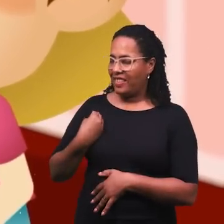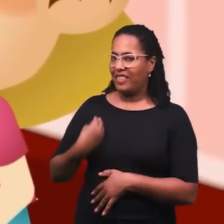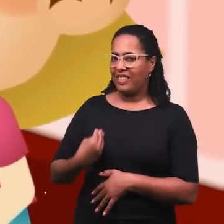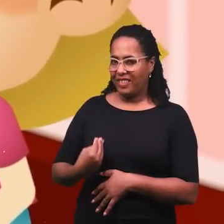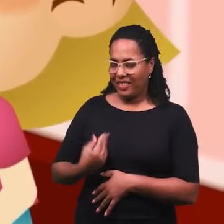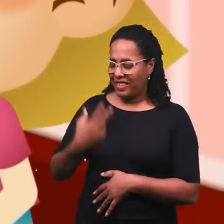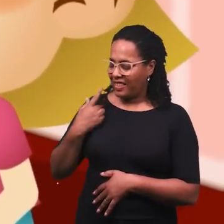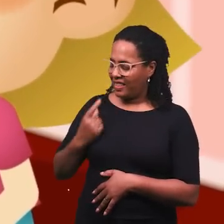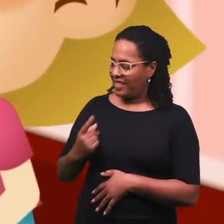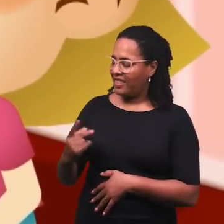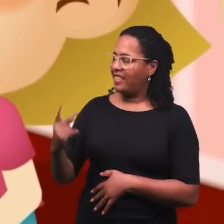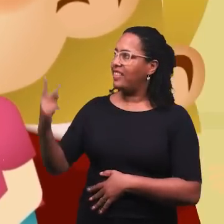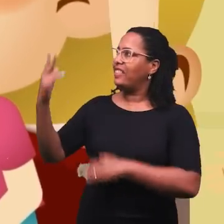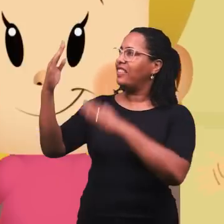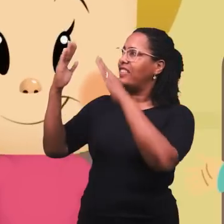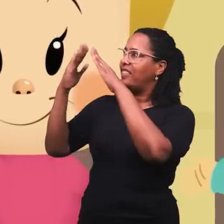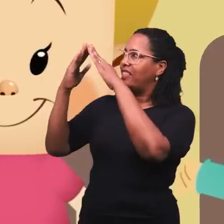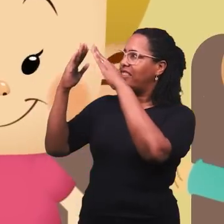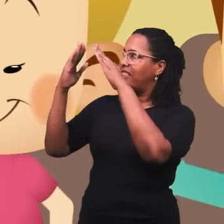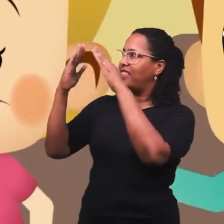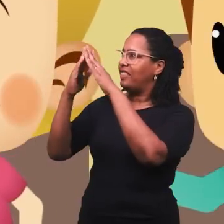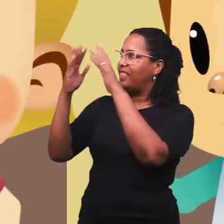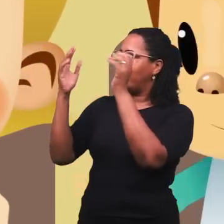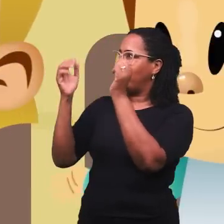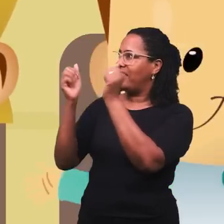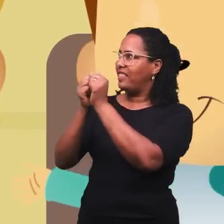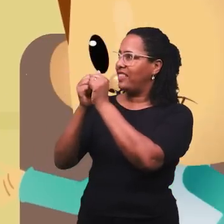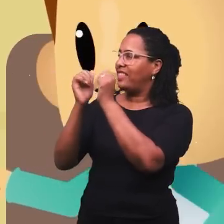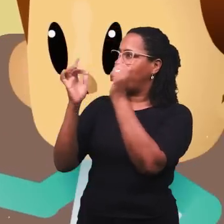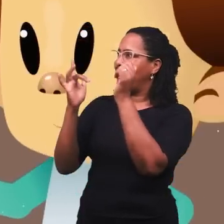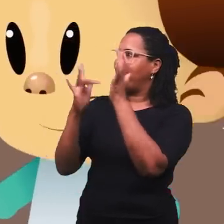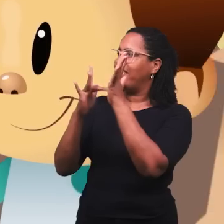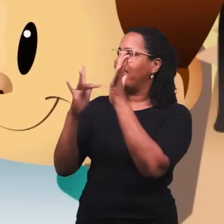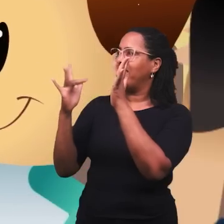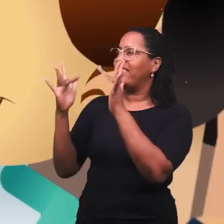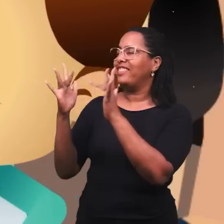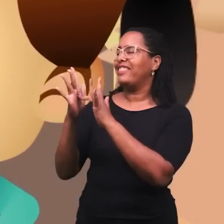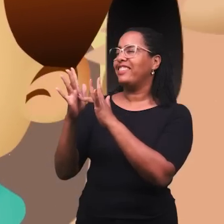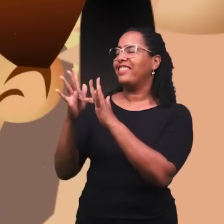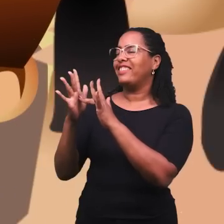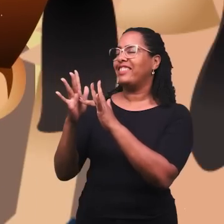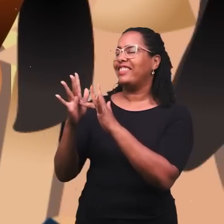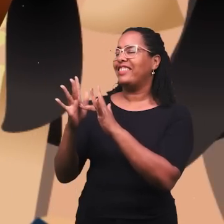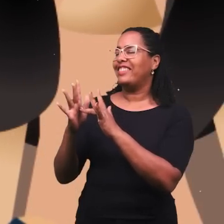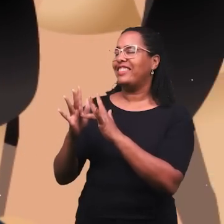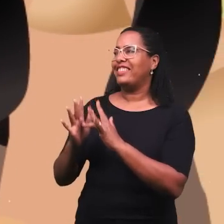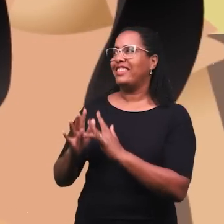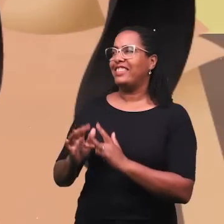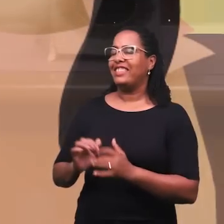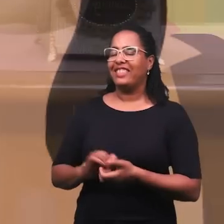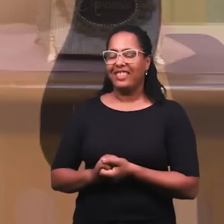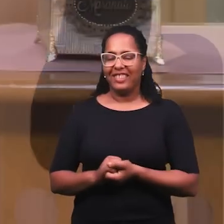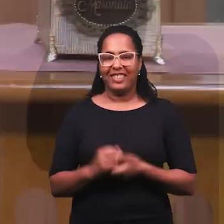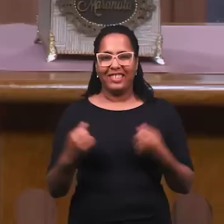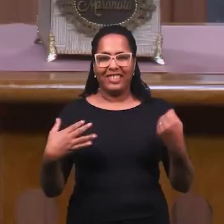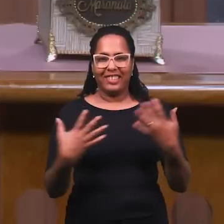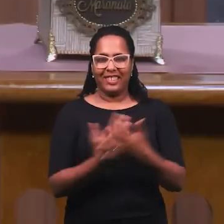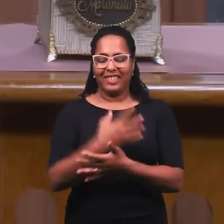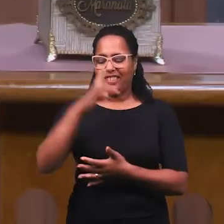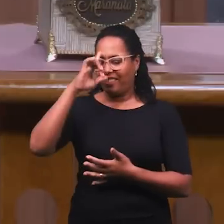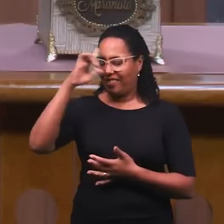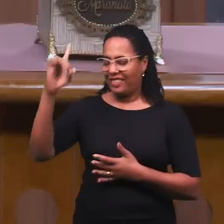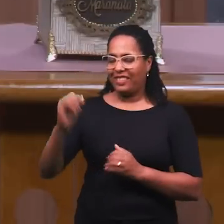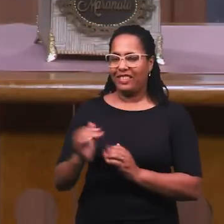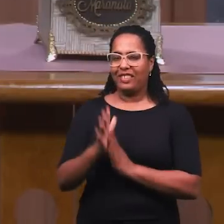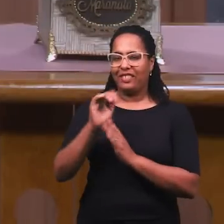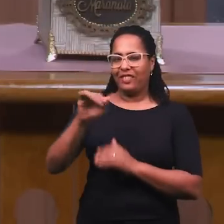viverei com Jesus e para sempre viverei com Jesus. Glória